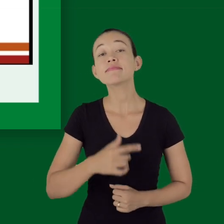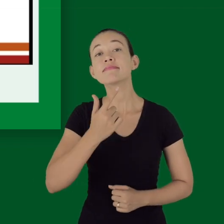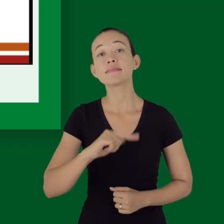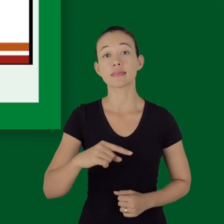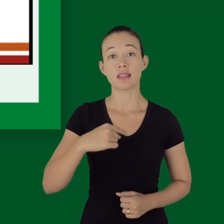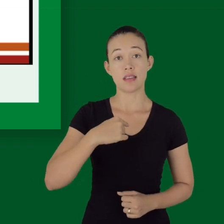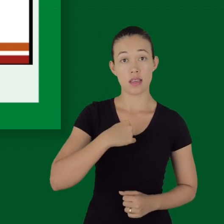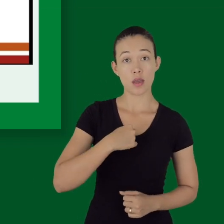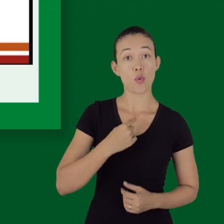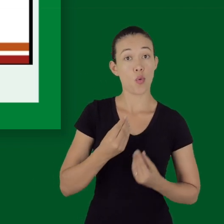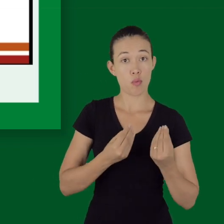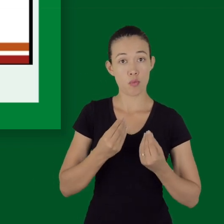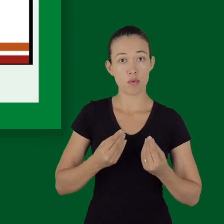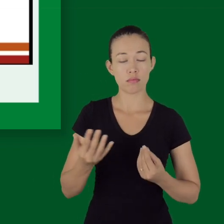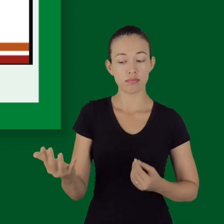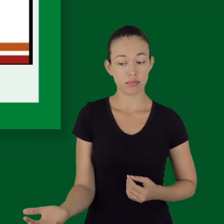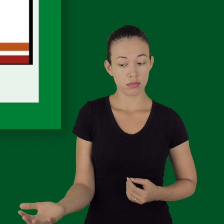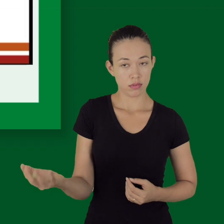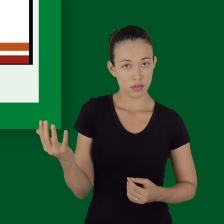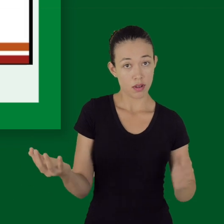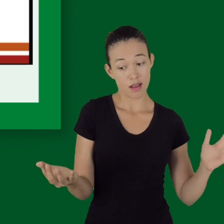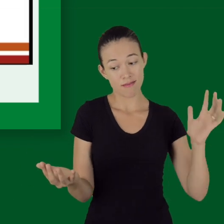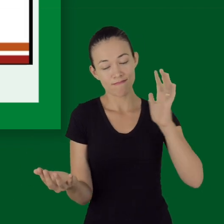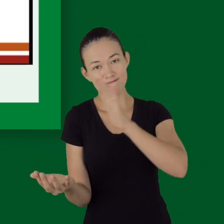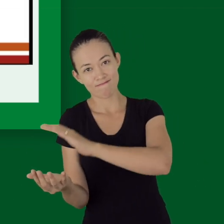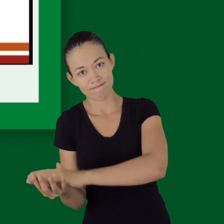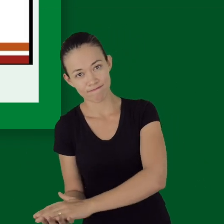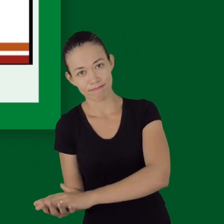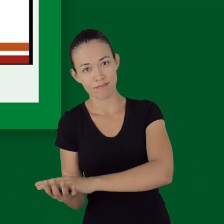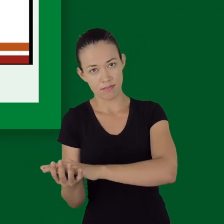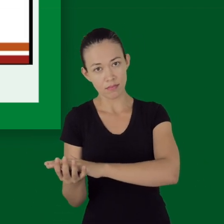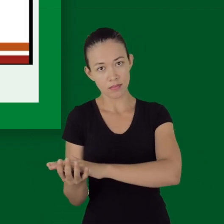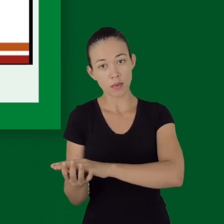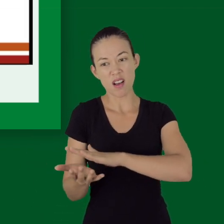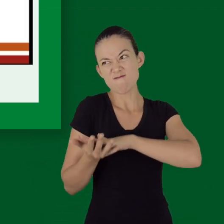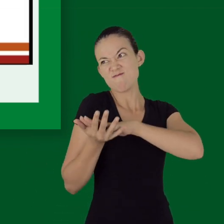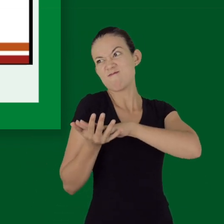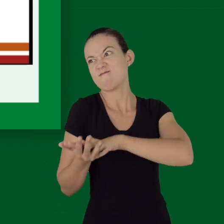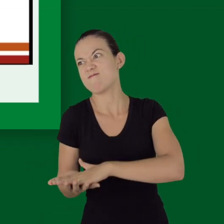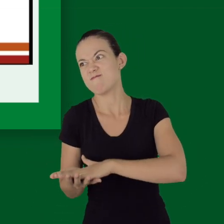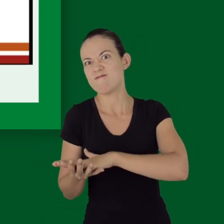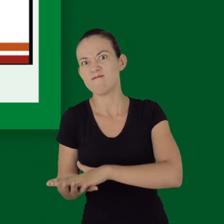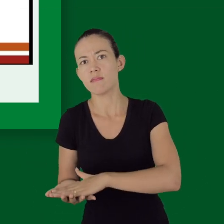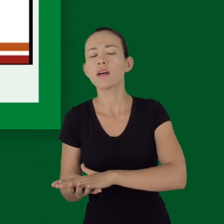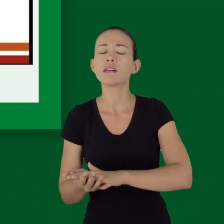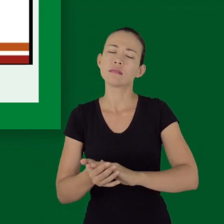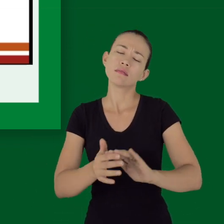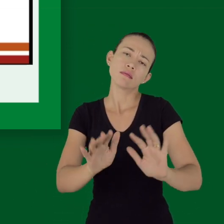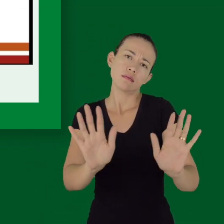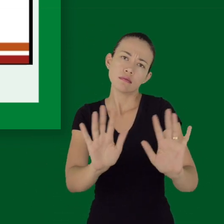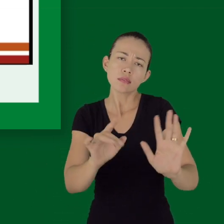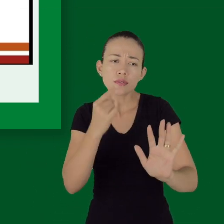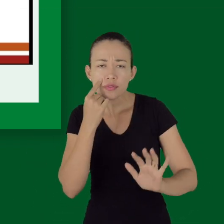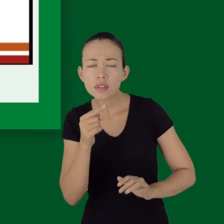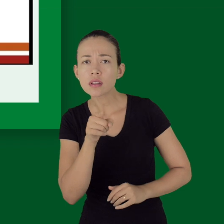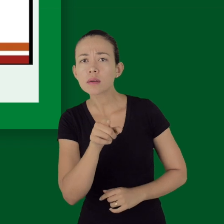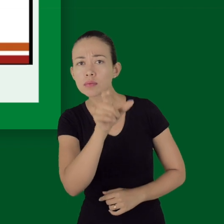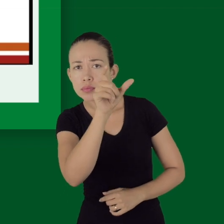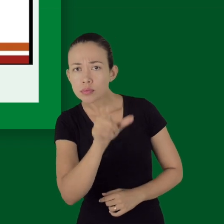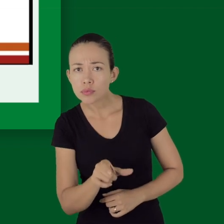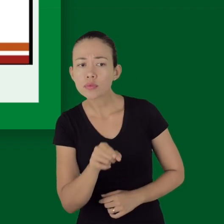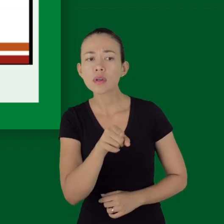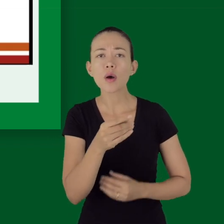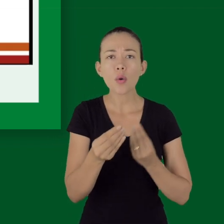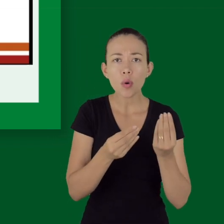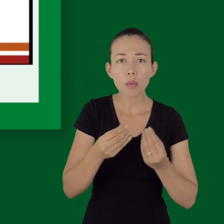gravidade, eu faço um peso, é claro que é compatível, né? Algo compatível com aquela natureza do paciente, idade e tal, e eu faço uma força contra a